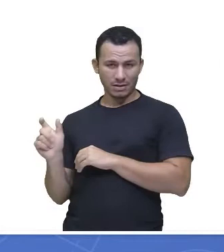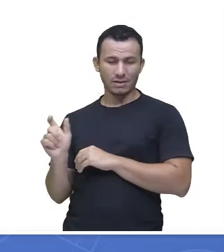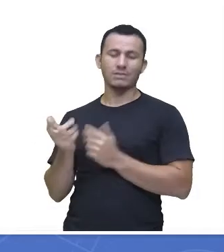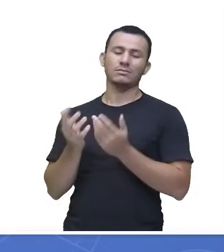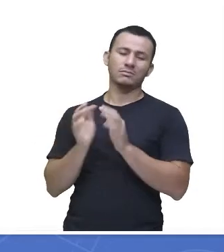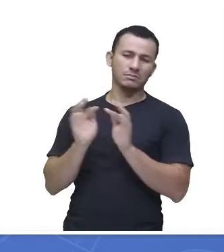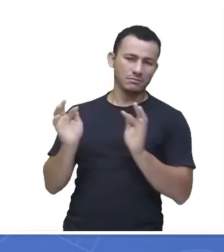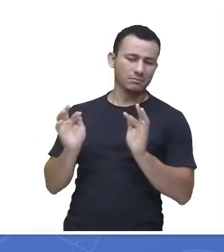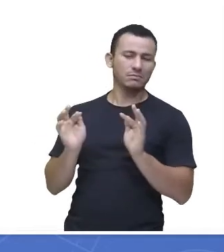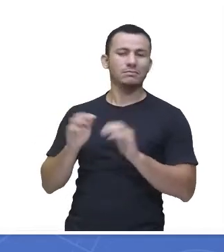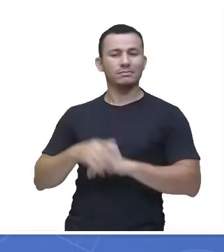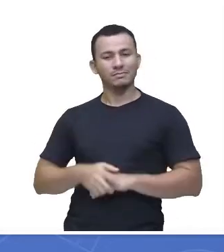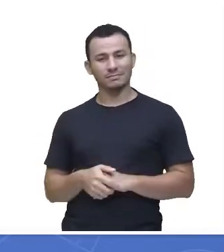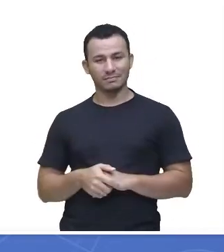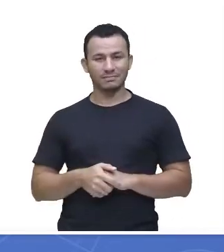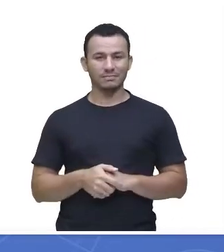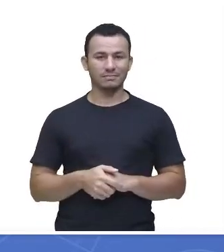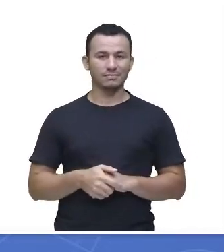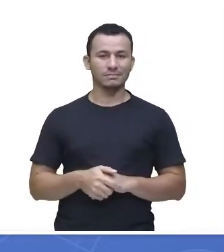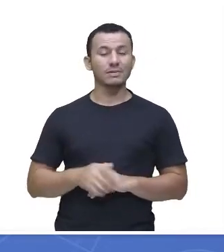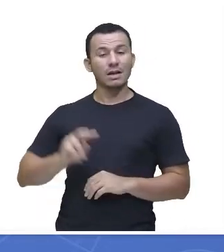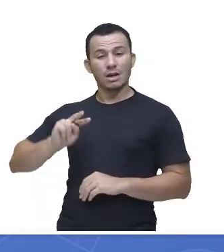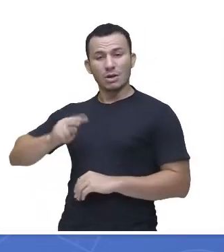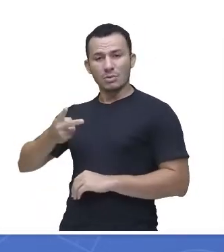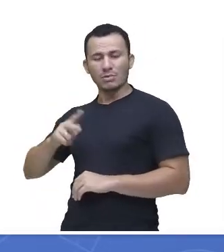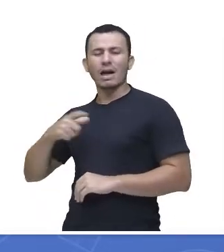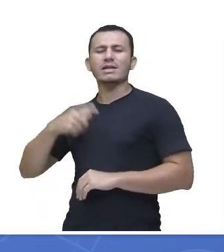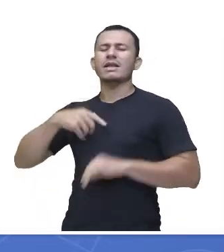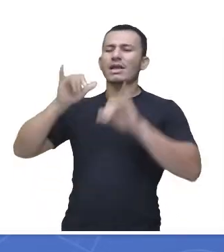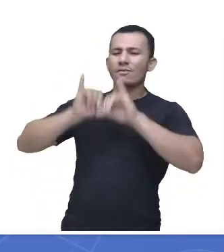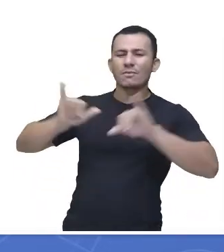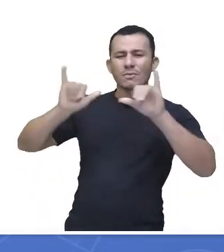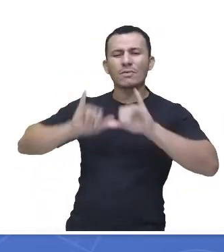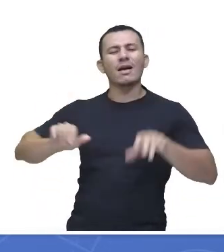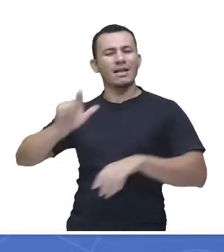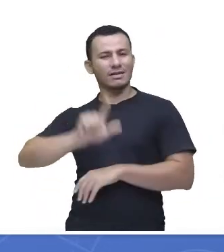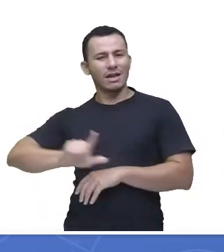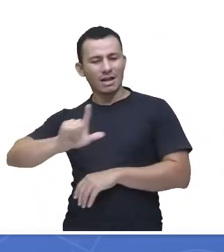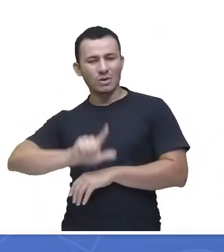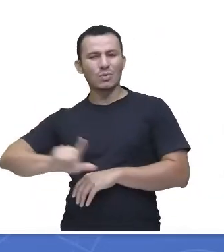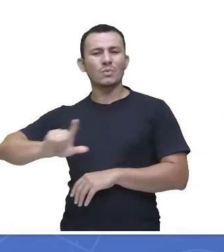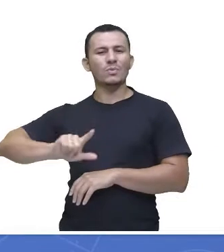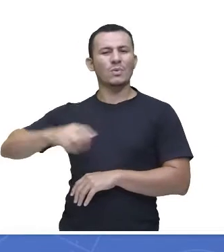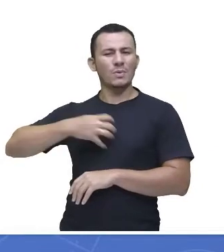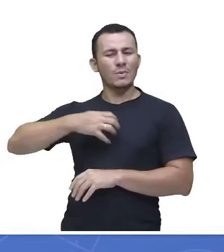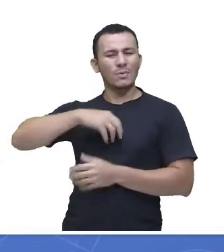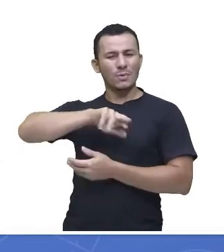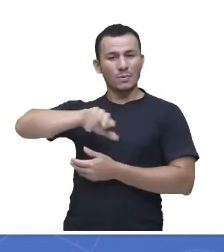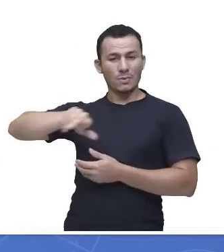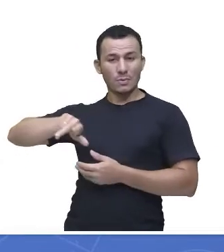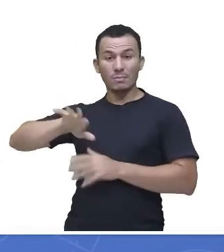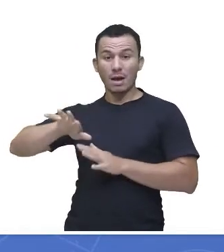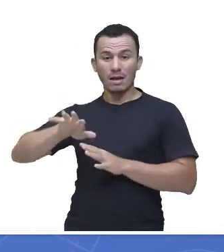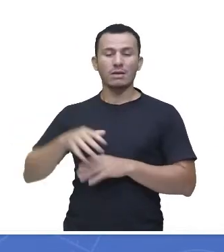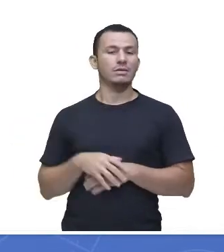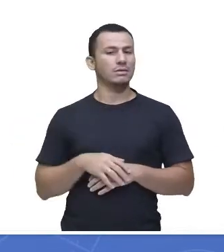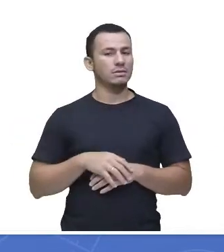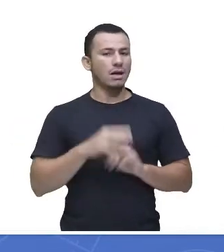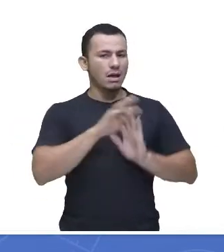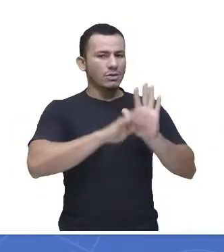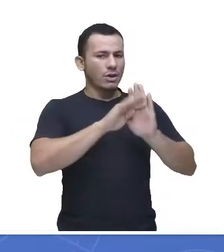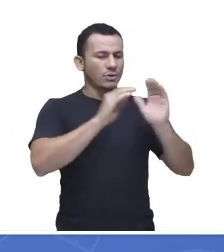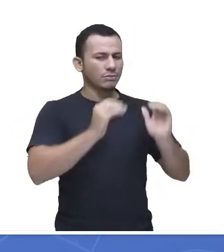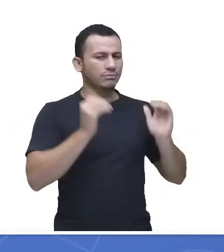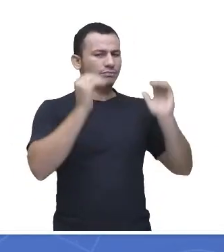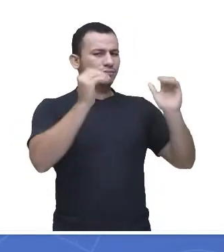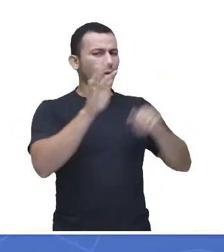expressão, de uma mesma palavra. Ela é utilizada na propaganda, na literatura, né? Agora no texto formal, na sua dissertação,